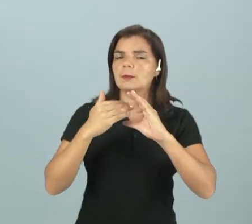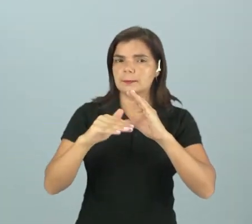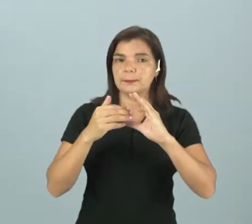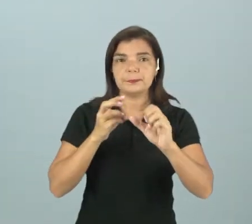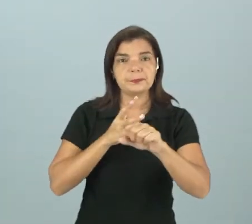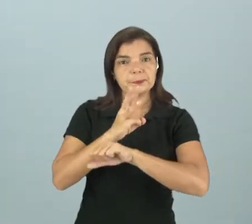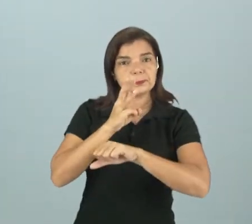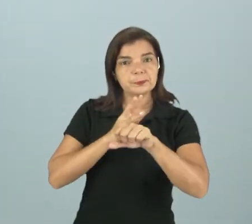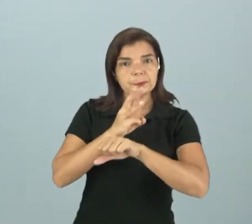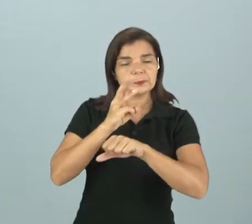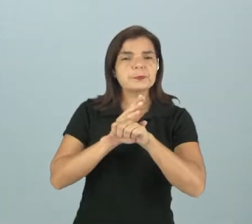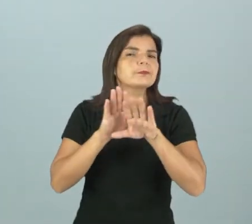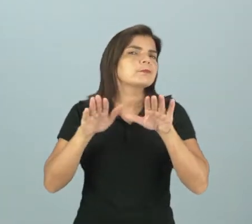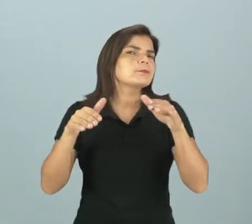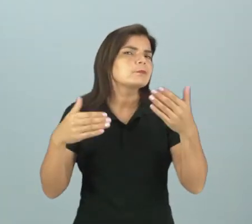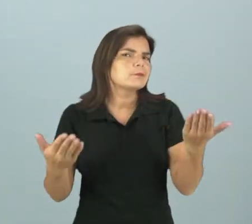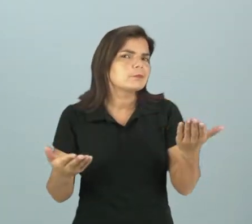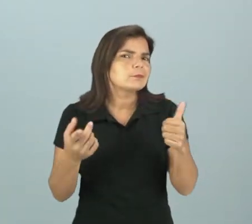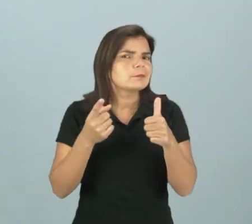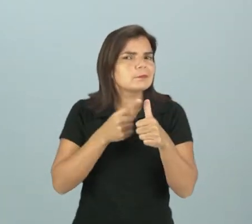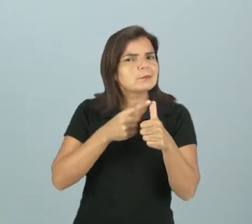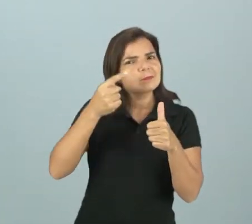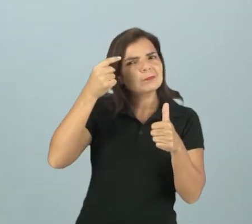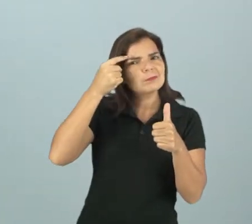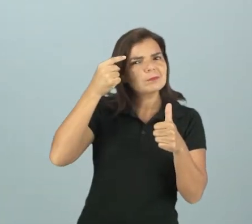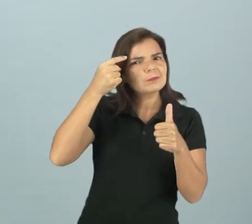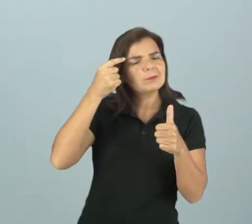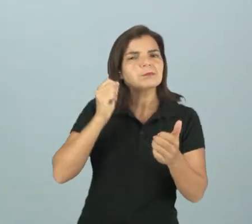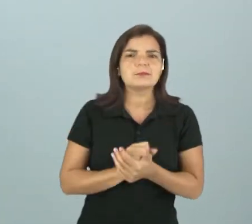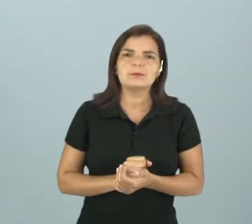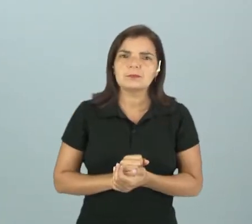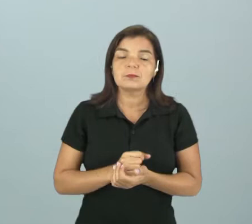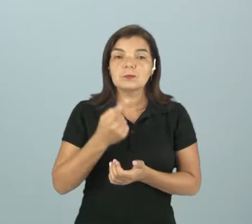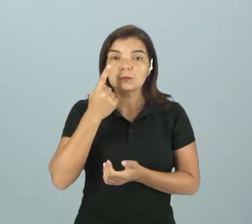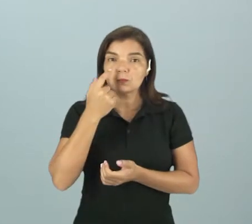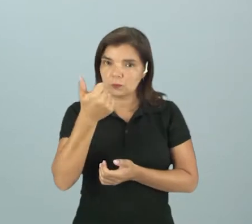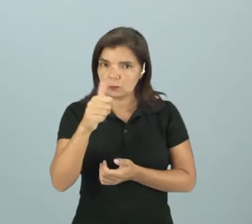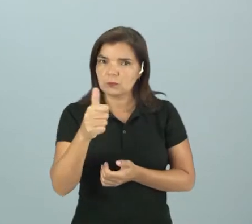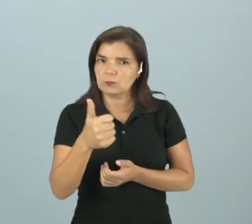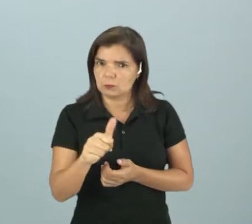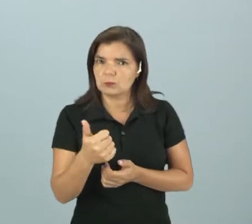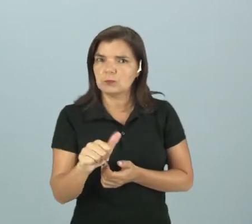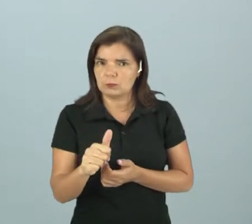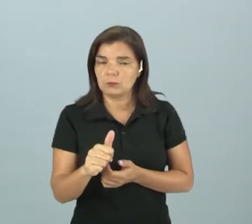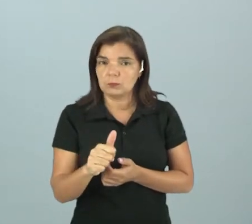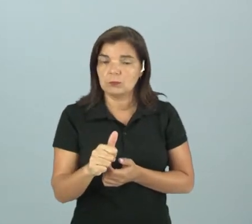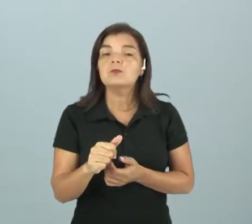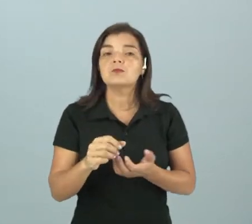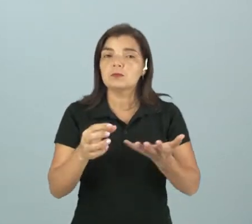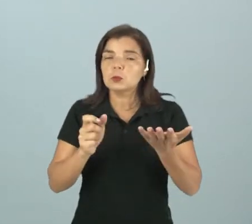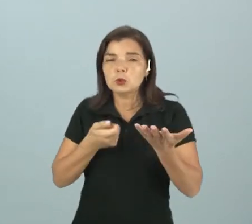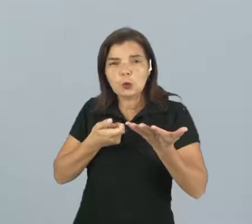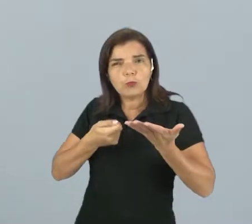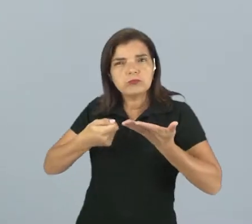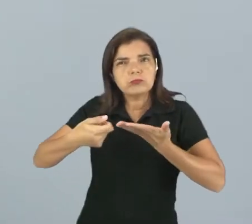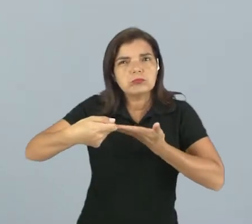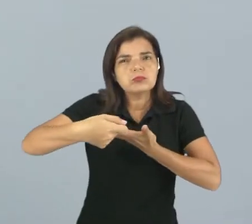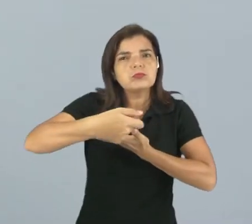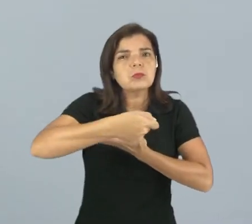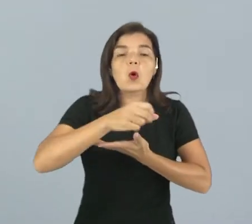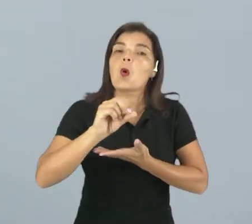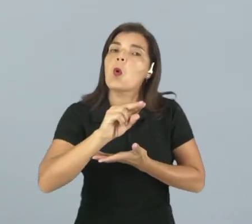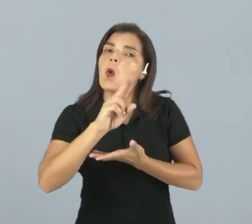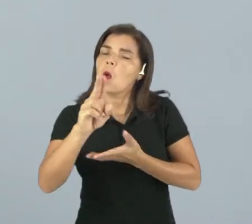via WhatsApp, qual seria o seu primeiro pensamento? Você verificaria que se trata de uma fake news ou você colocaria